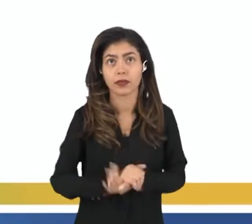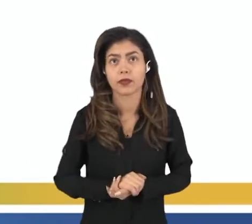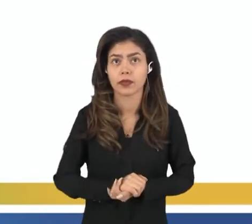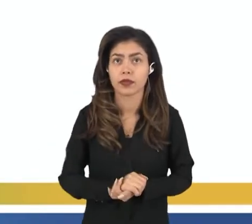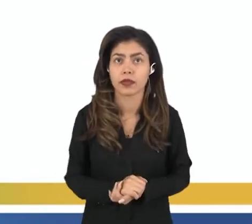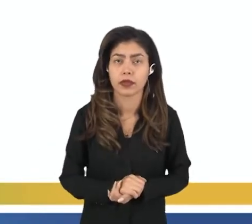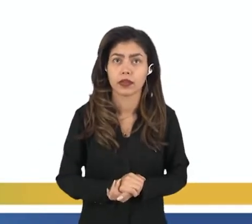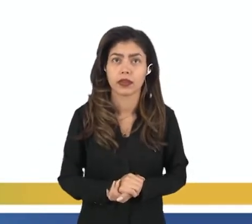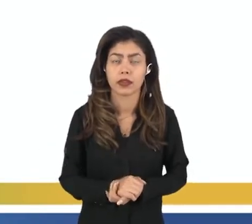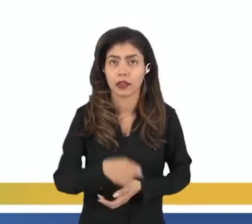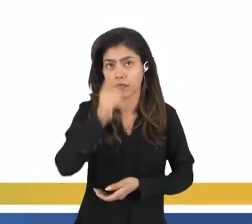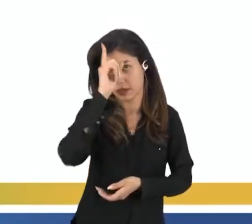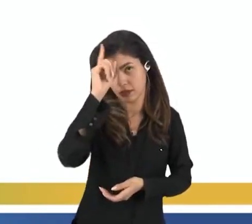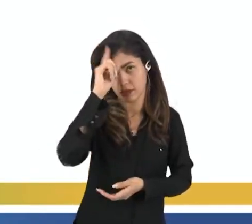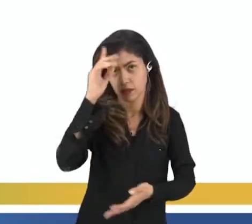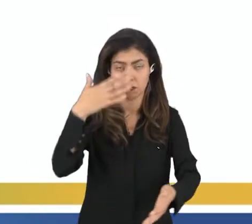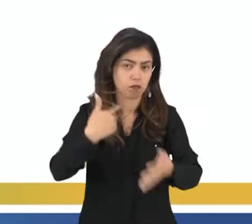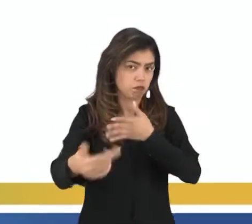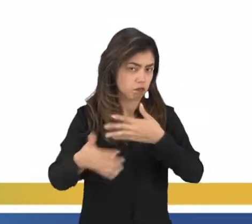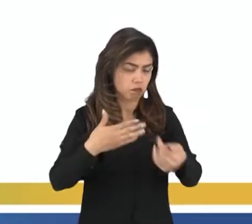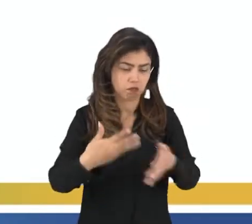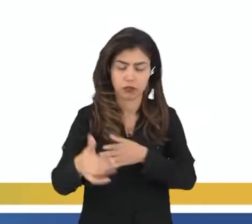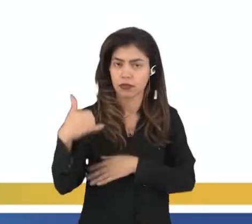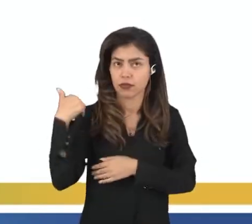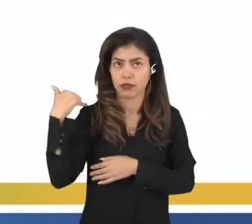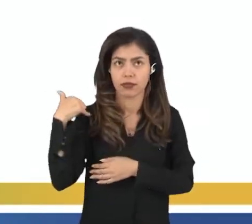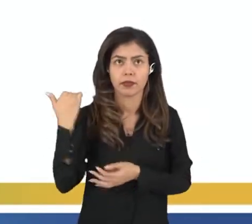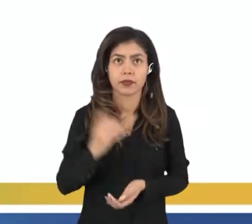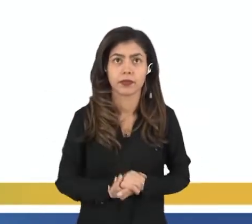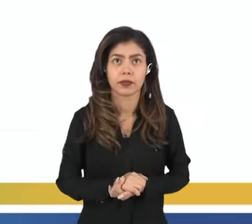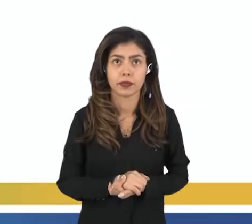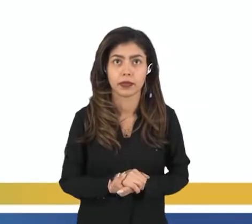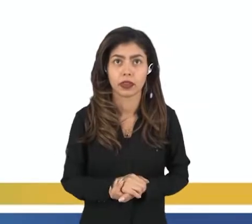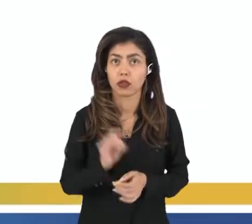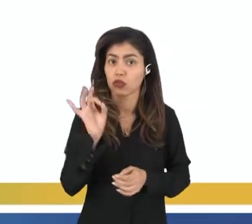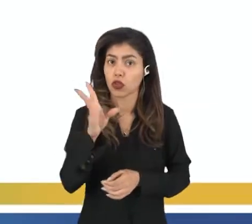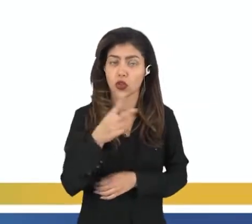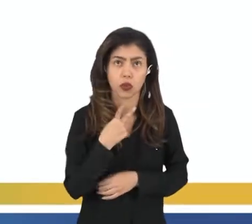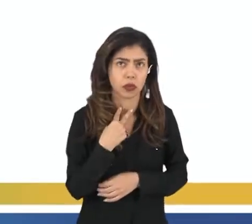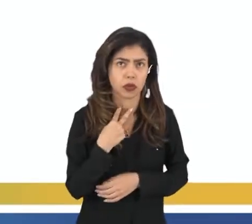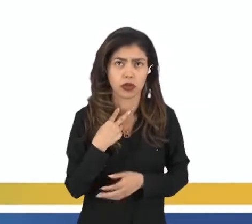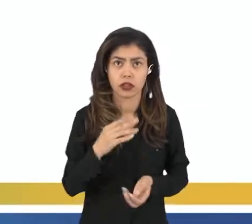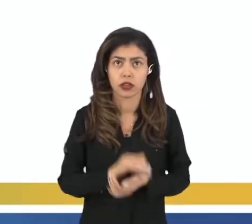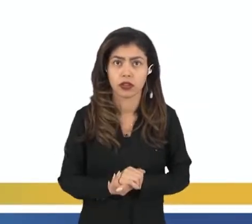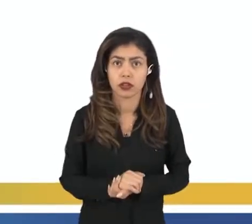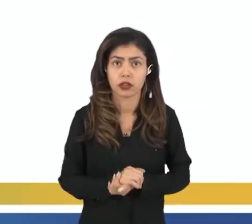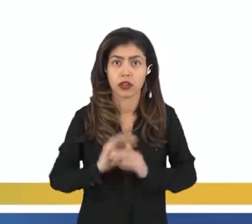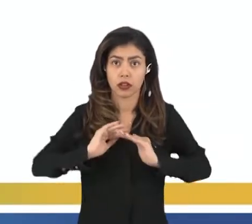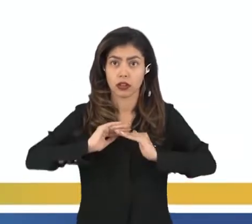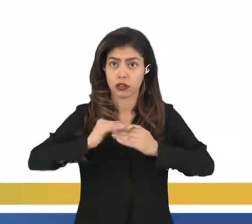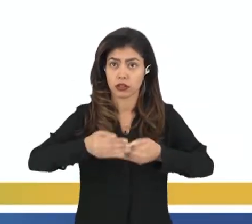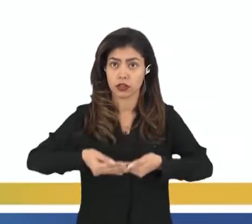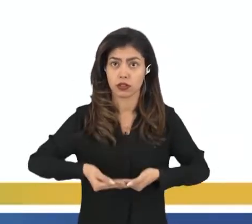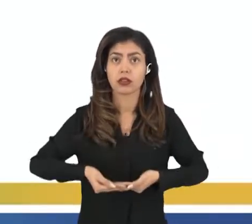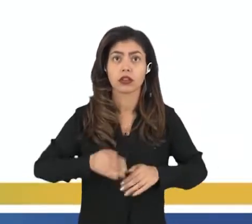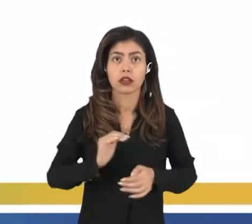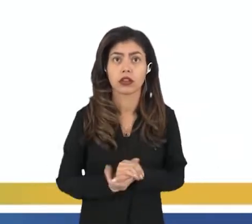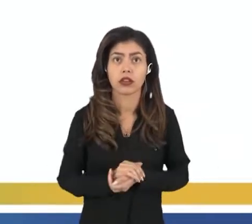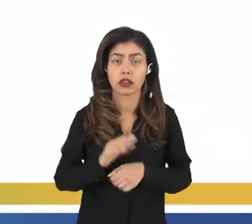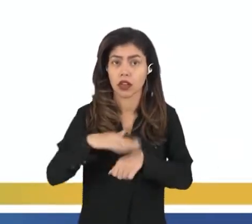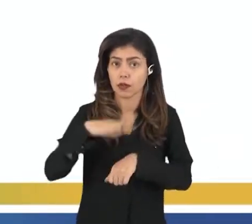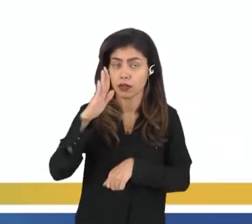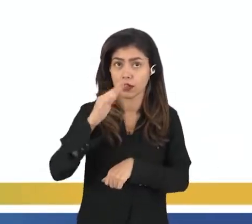altura, adultos de qualquer idade, e só não é permitido gestantes e pessoas acima